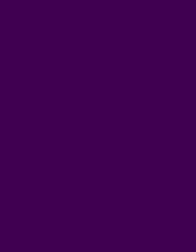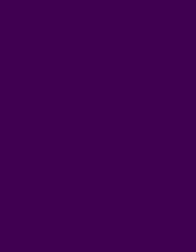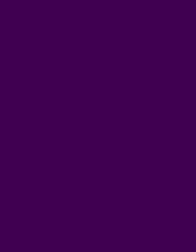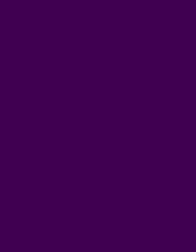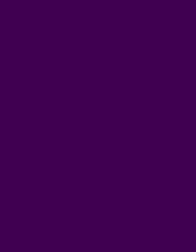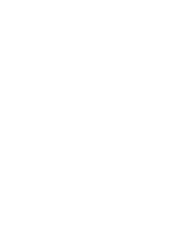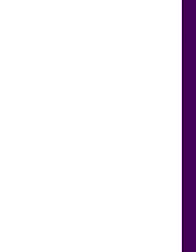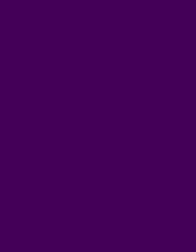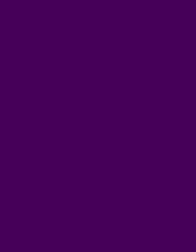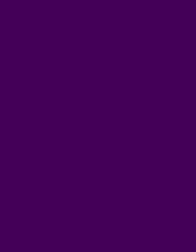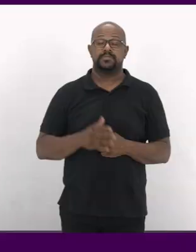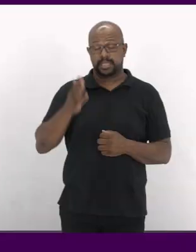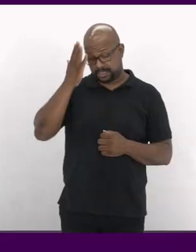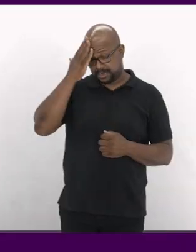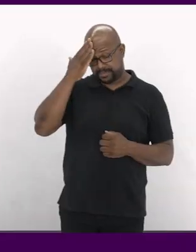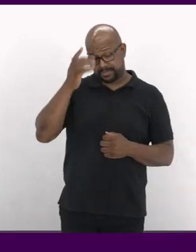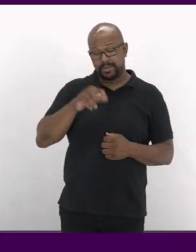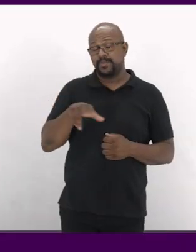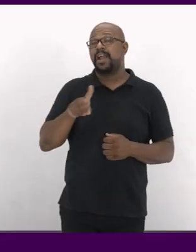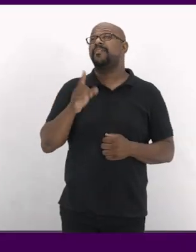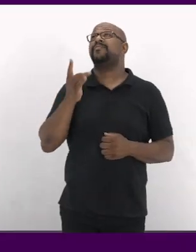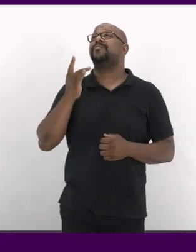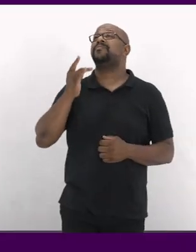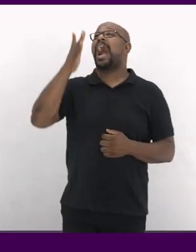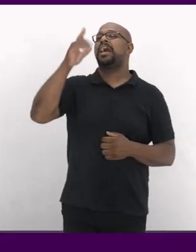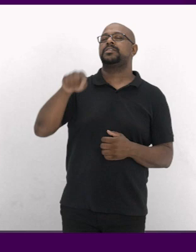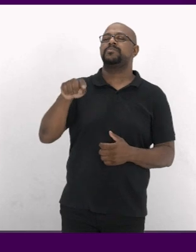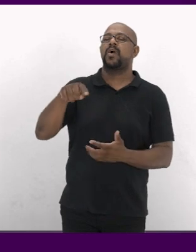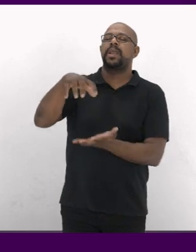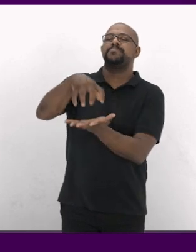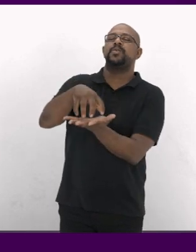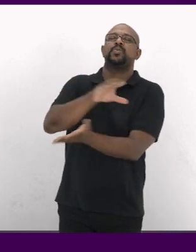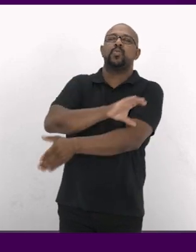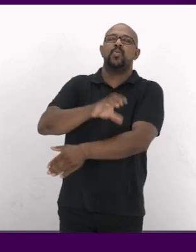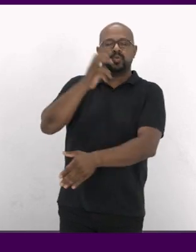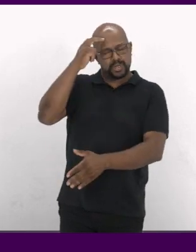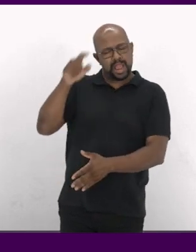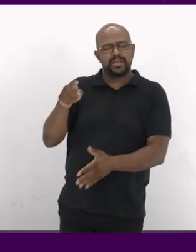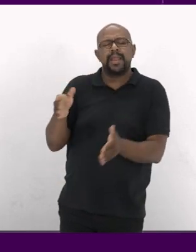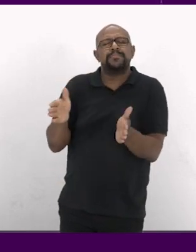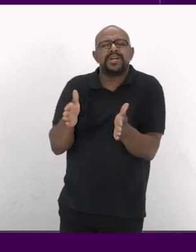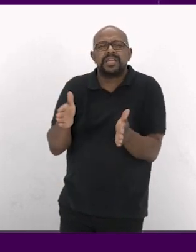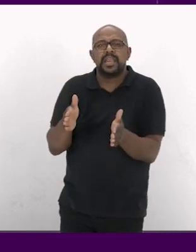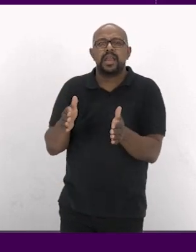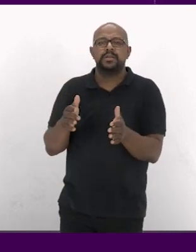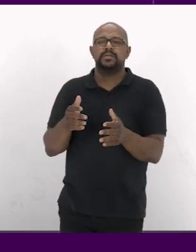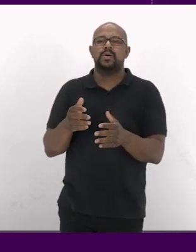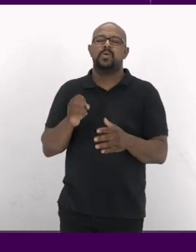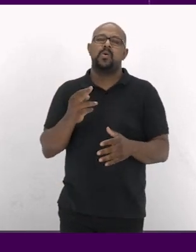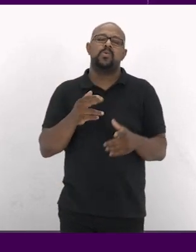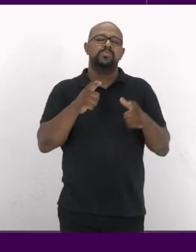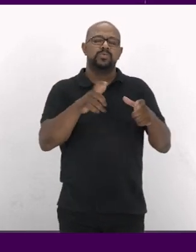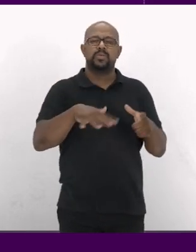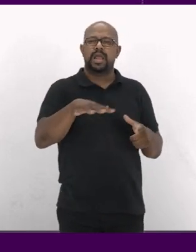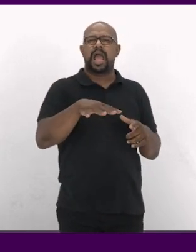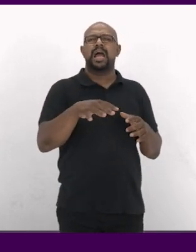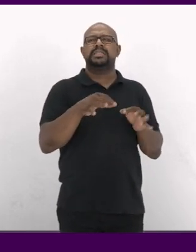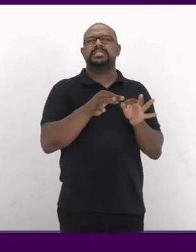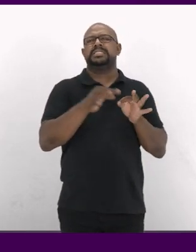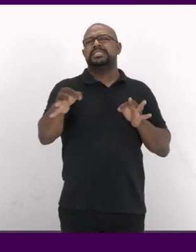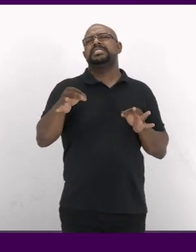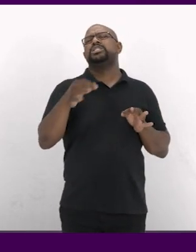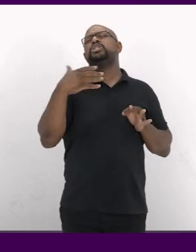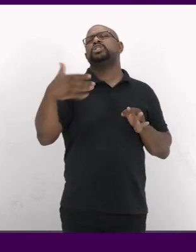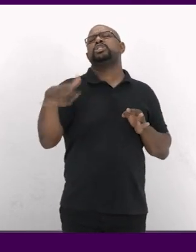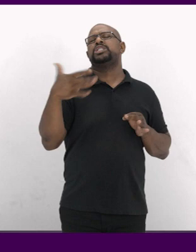Editais. Sabemos que nem sempre é fácil para o equipamento cultural de menor porte ou instalado em território distante